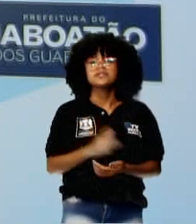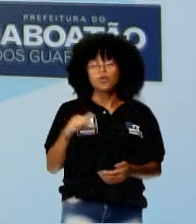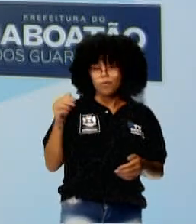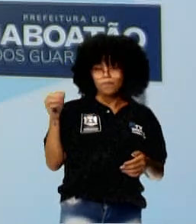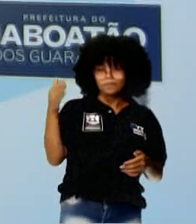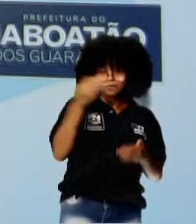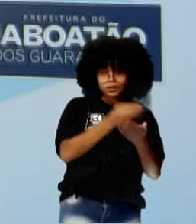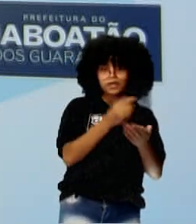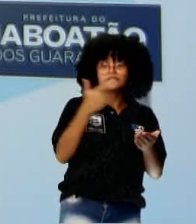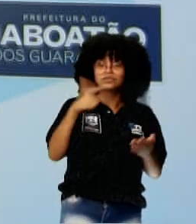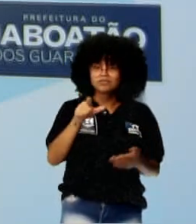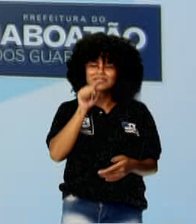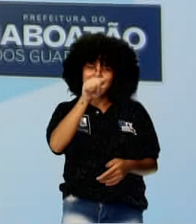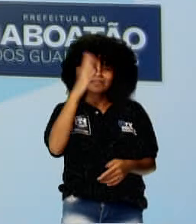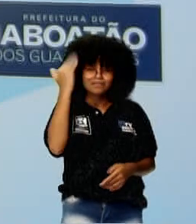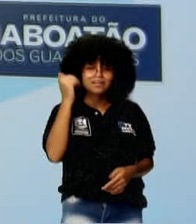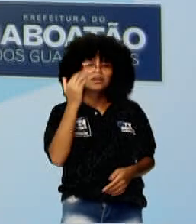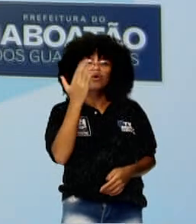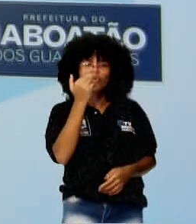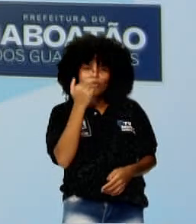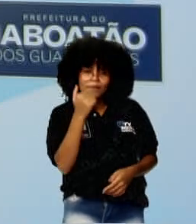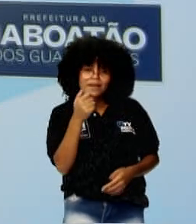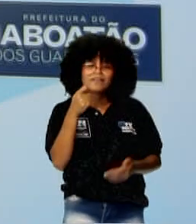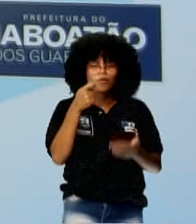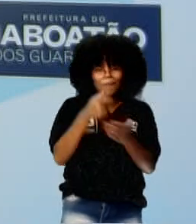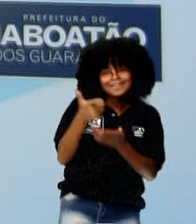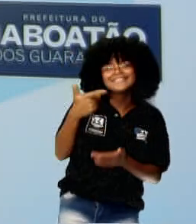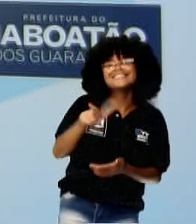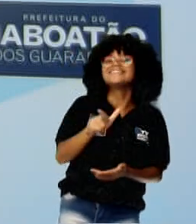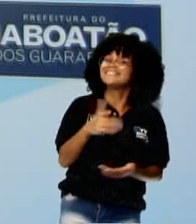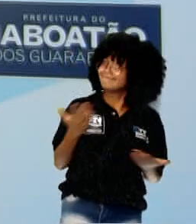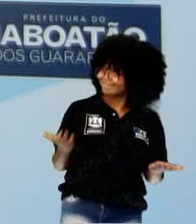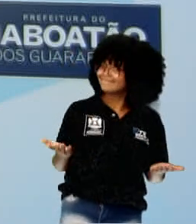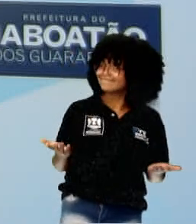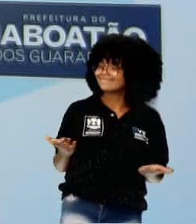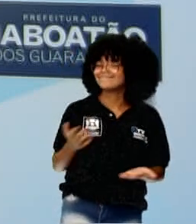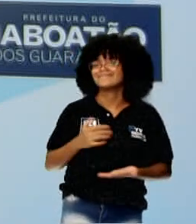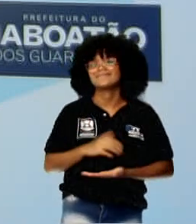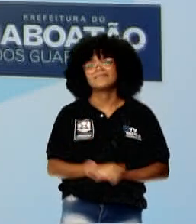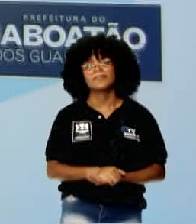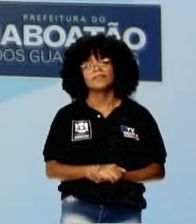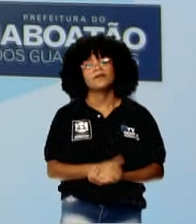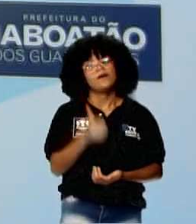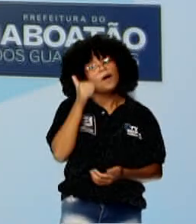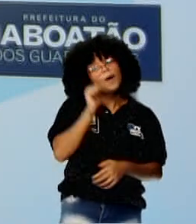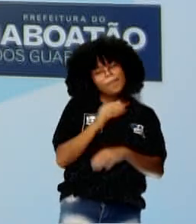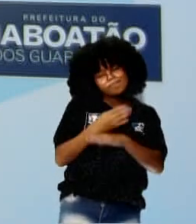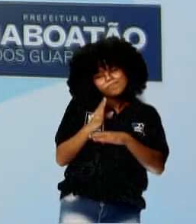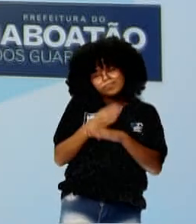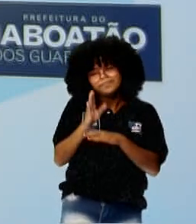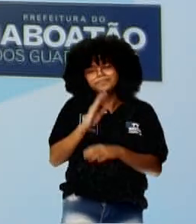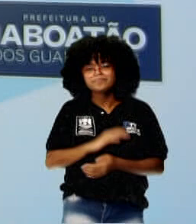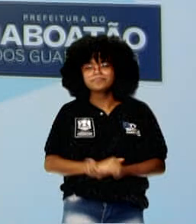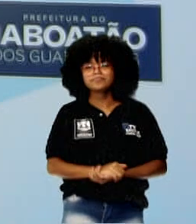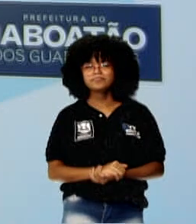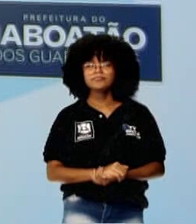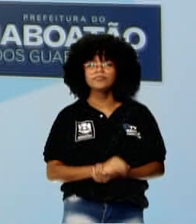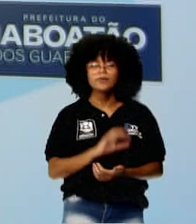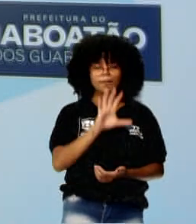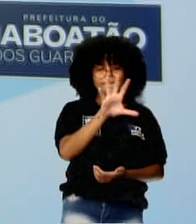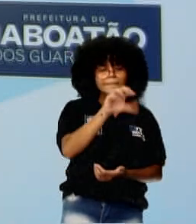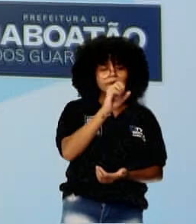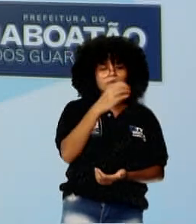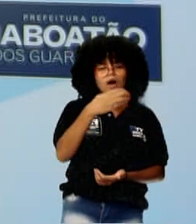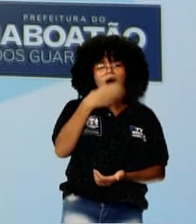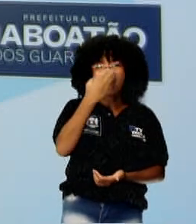vai saber que minhas maçãs são muito boas e vai me comprar, não é mesmo? Branca de Neve pegou a